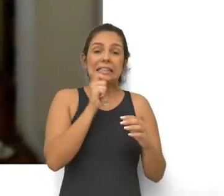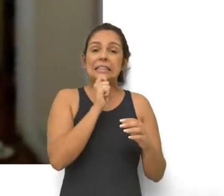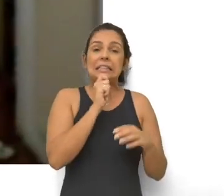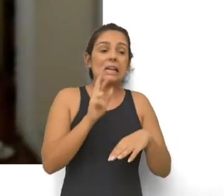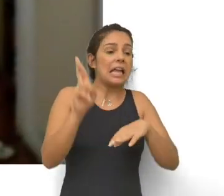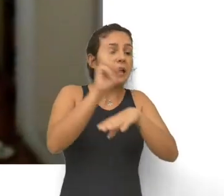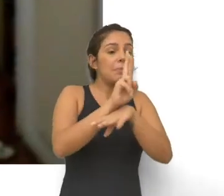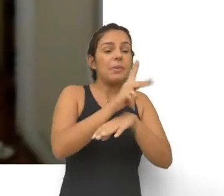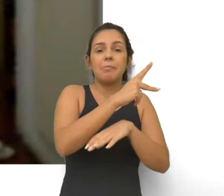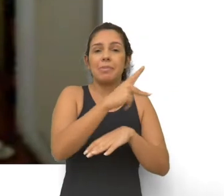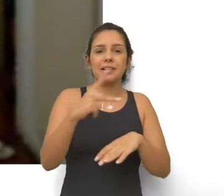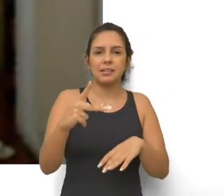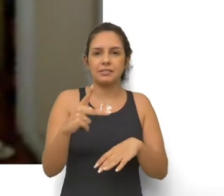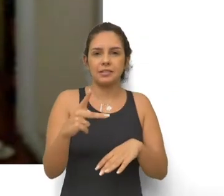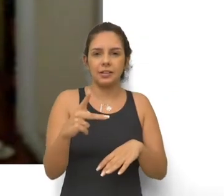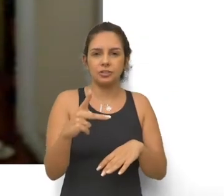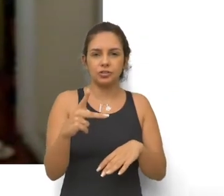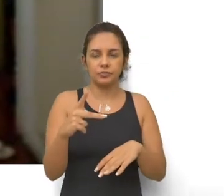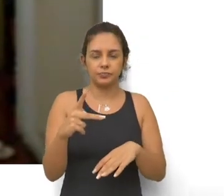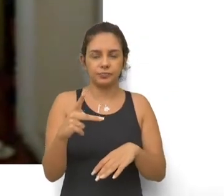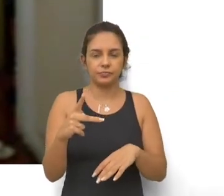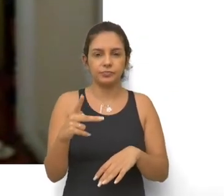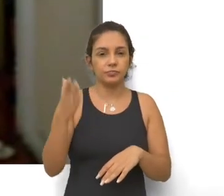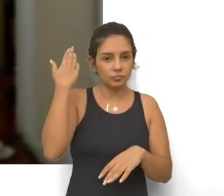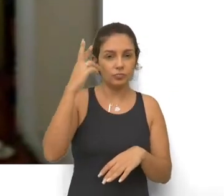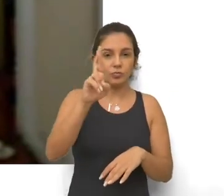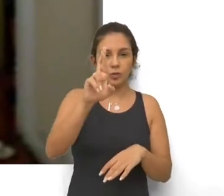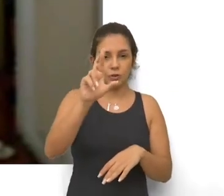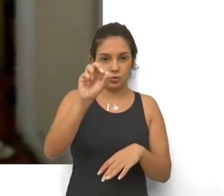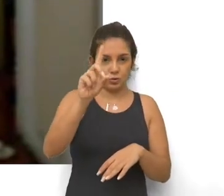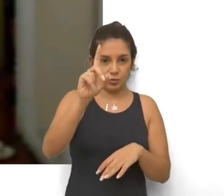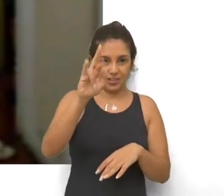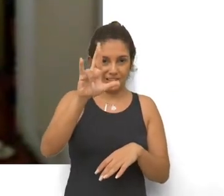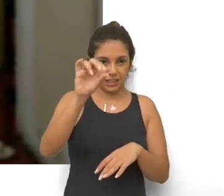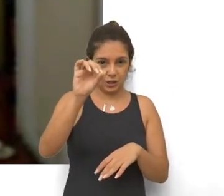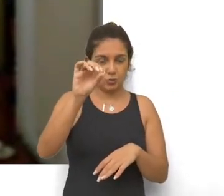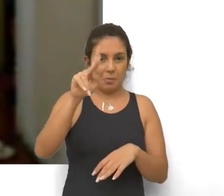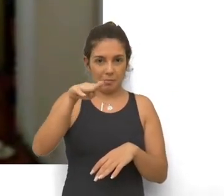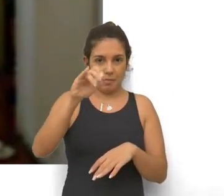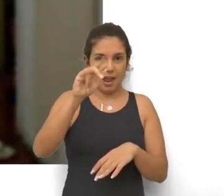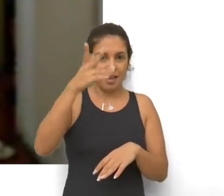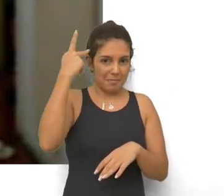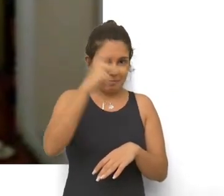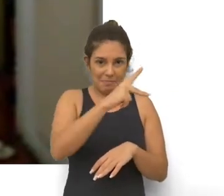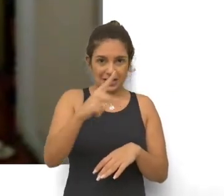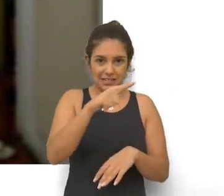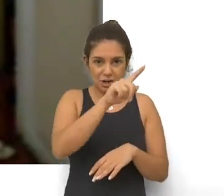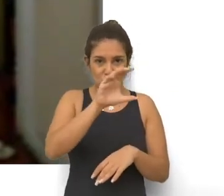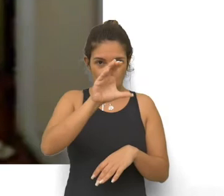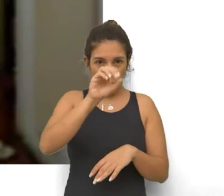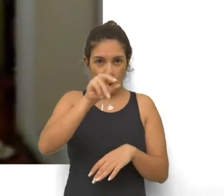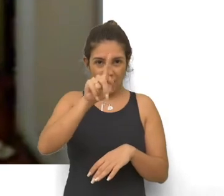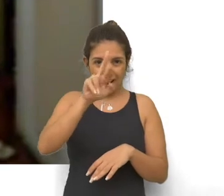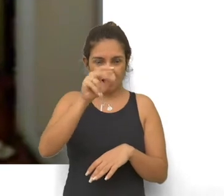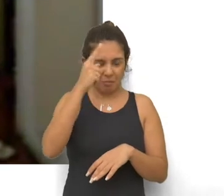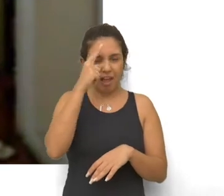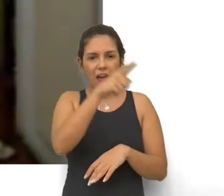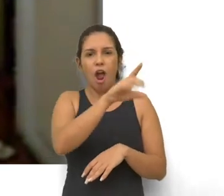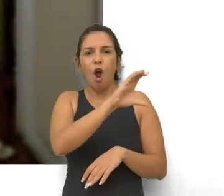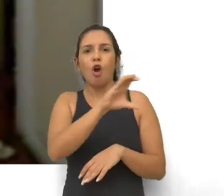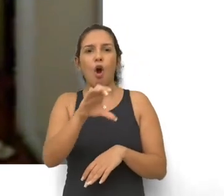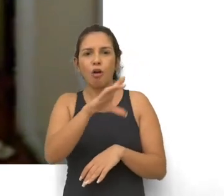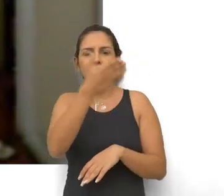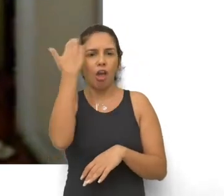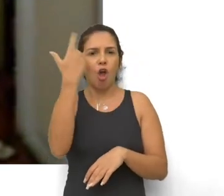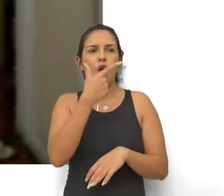presidente do Congresso, que bem no comecinho, né, Rodrigo Maia, pareceu que tinha alguma hombridade ali para tentar barrar os